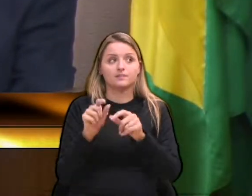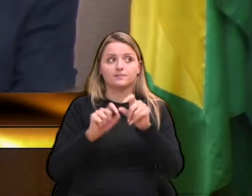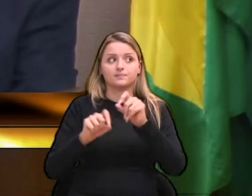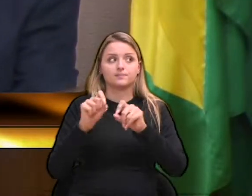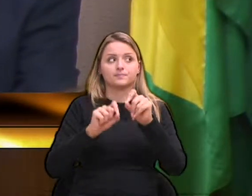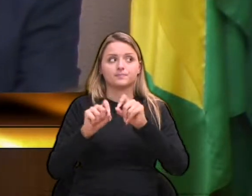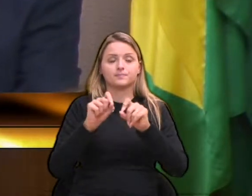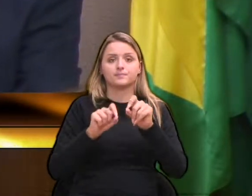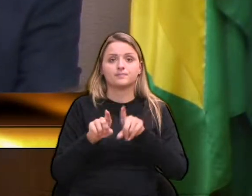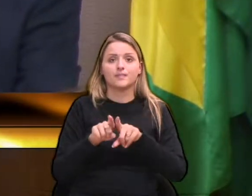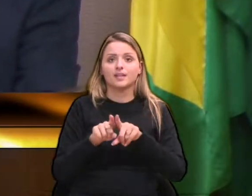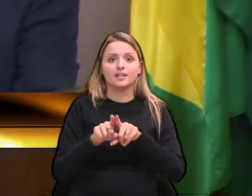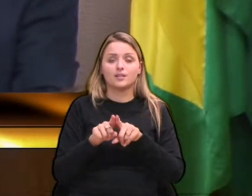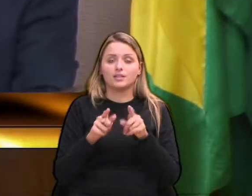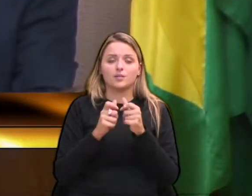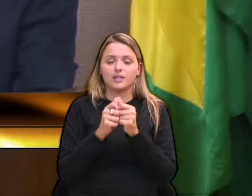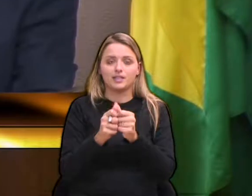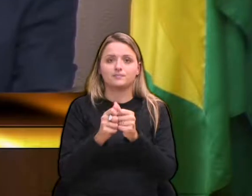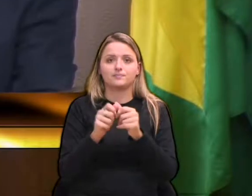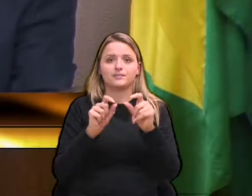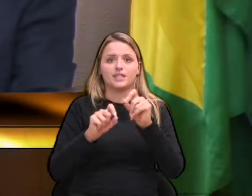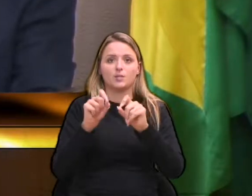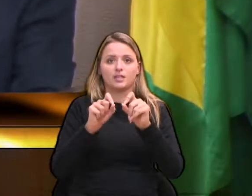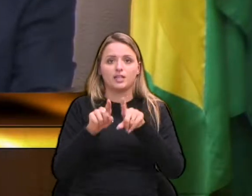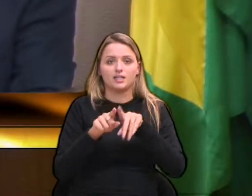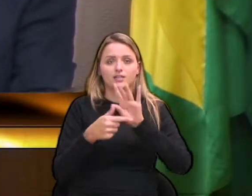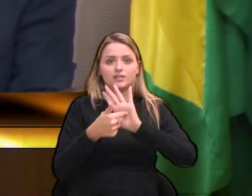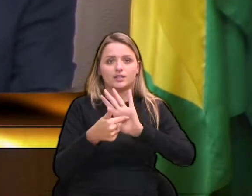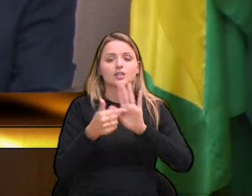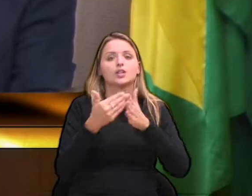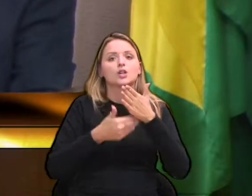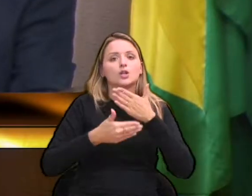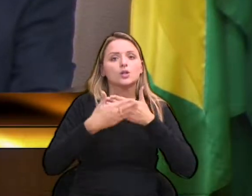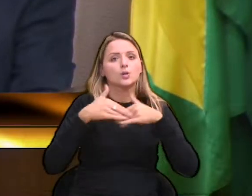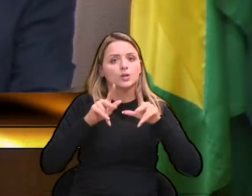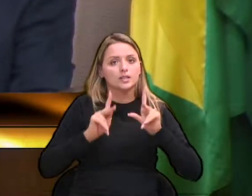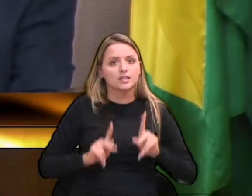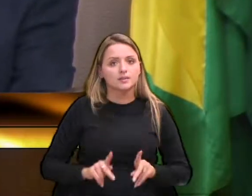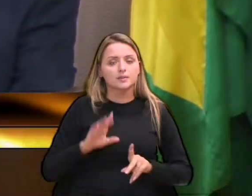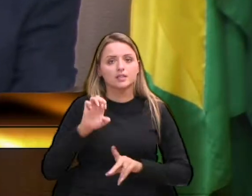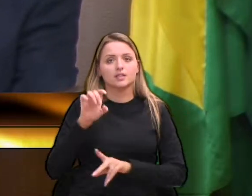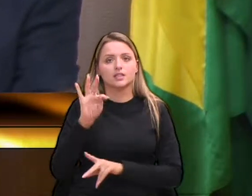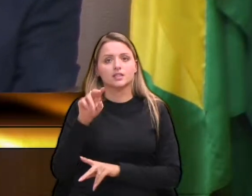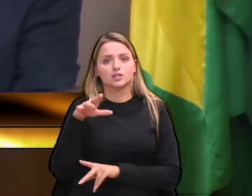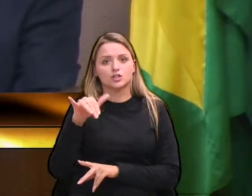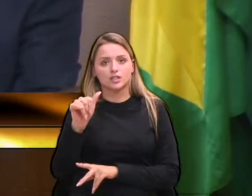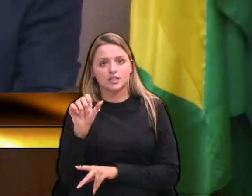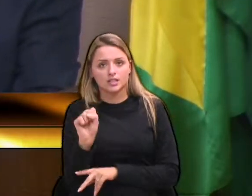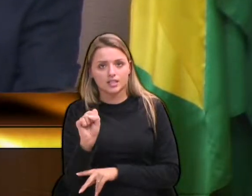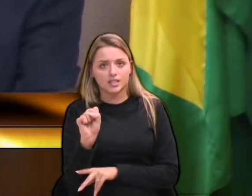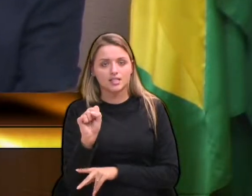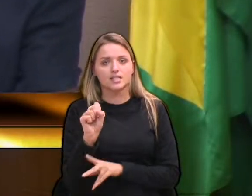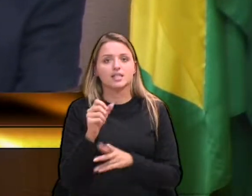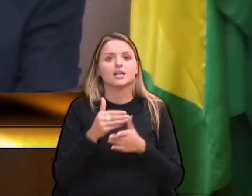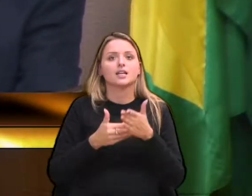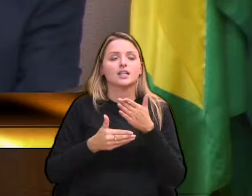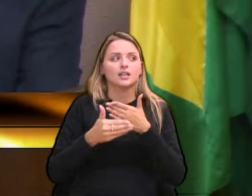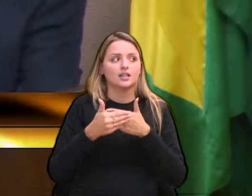as raças, de todas as etnias, tornando a pérola das colônias